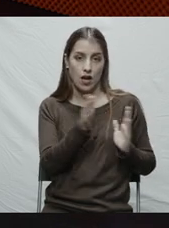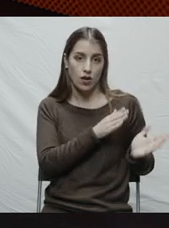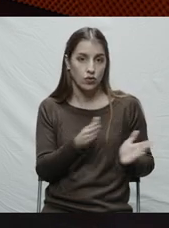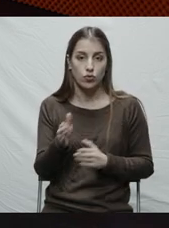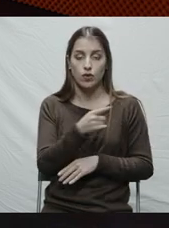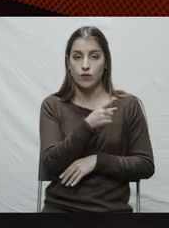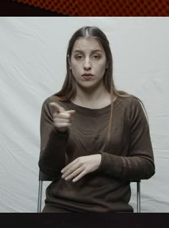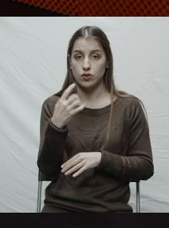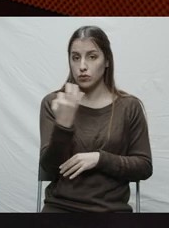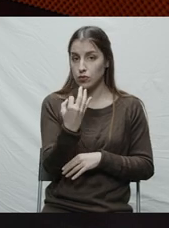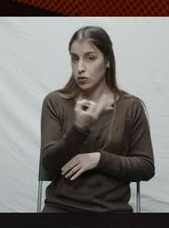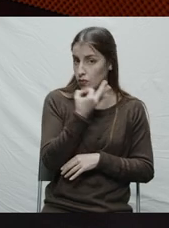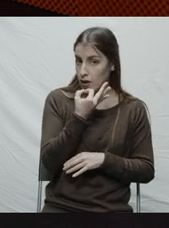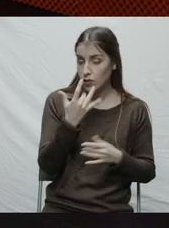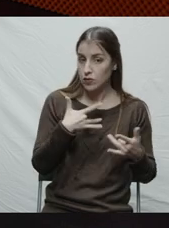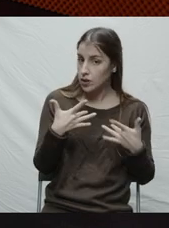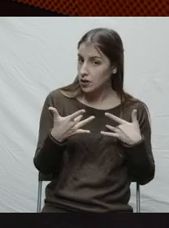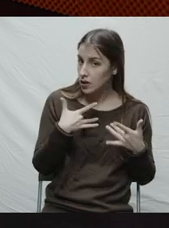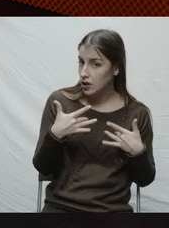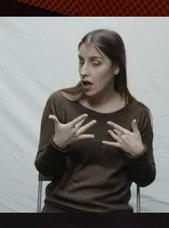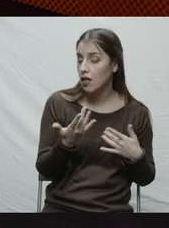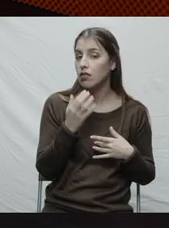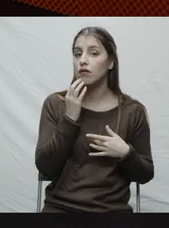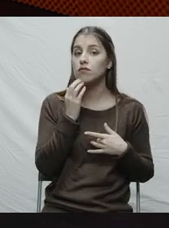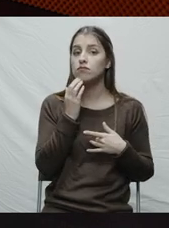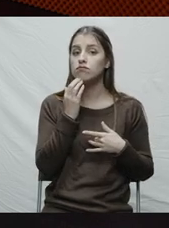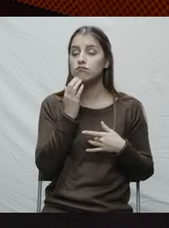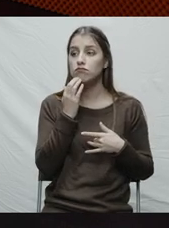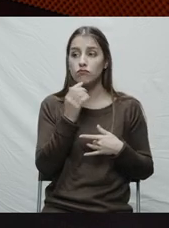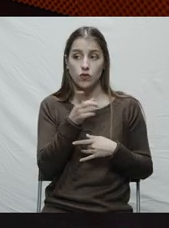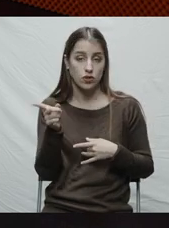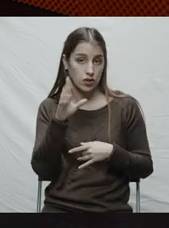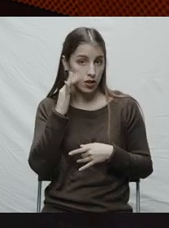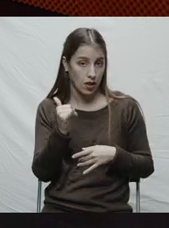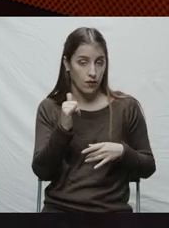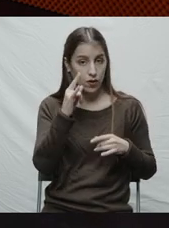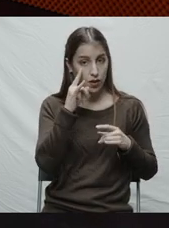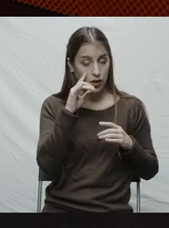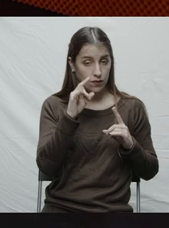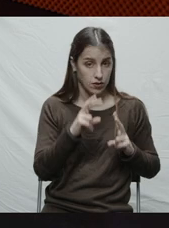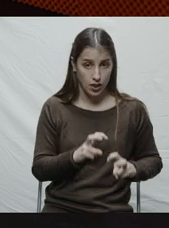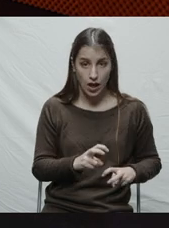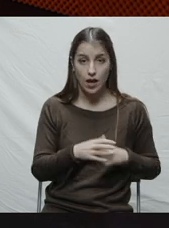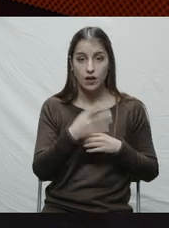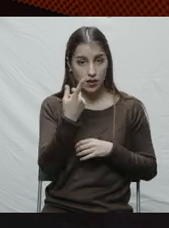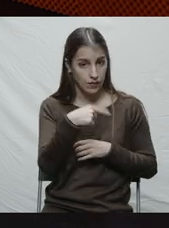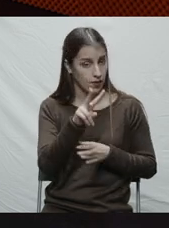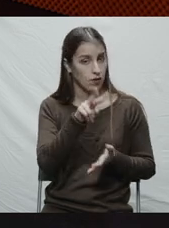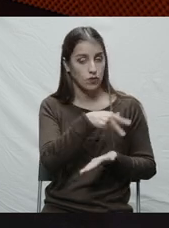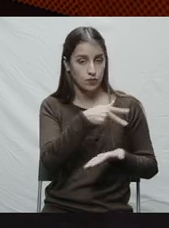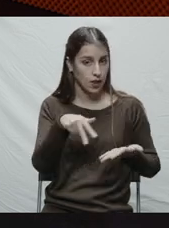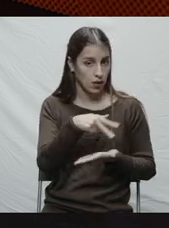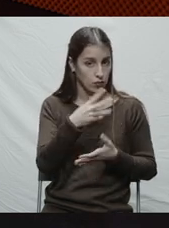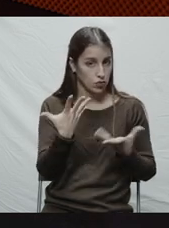certa teatralidade ou de corporalidade que procuravam investigar. Iam ver espetáculos juntos? Alguma coisa que